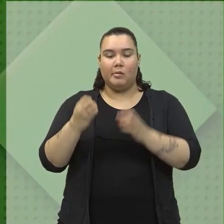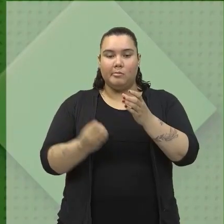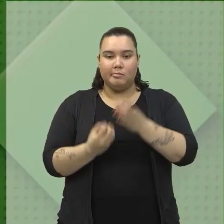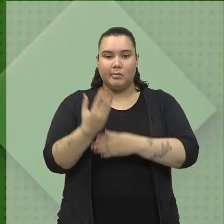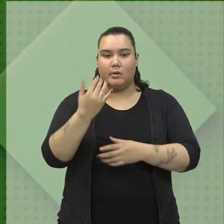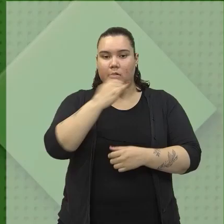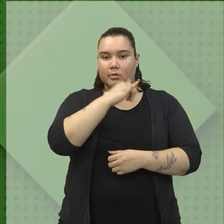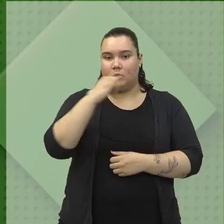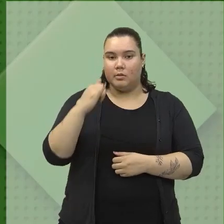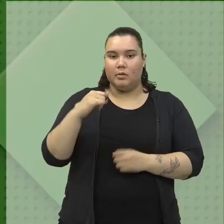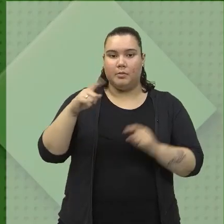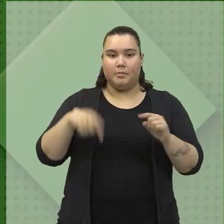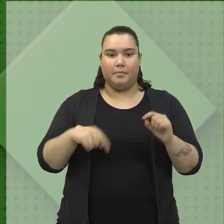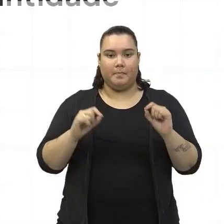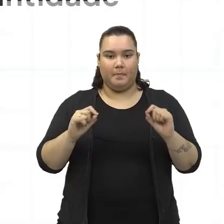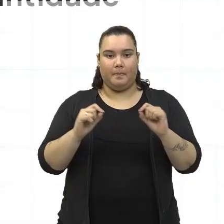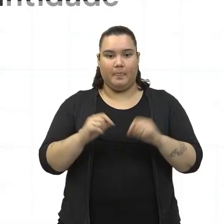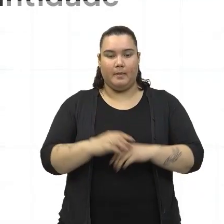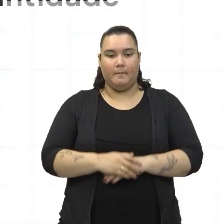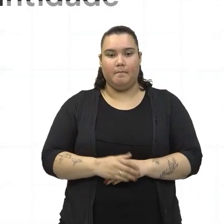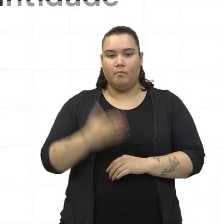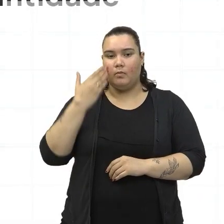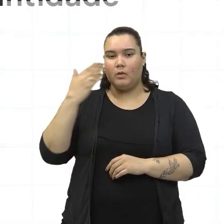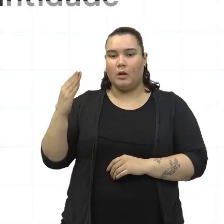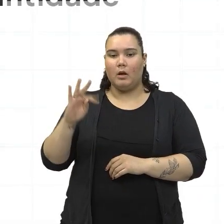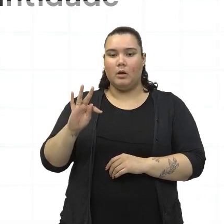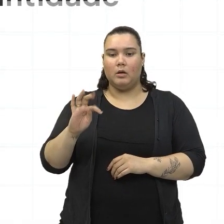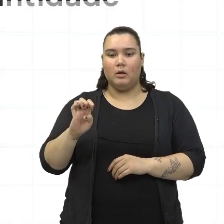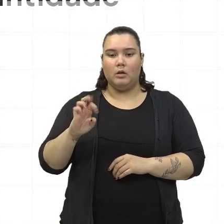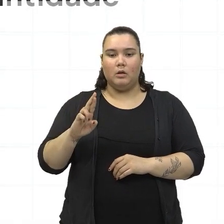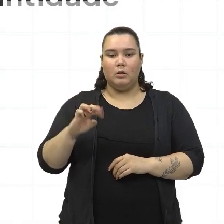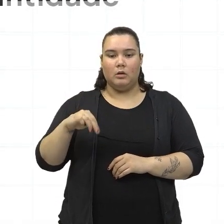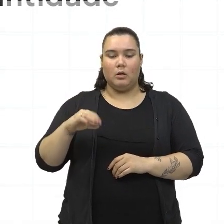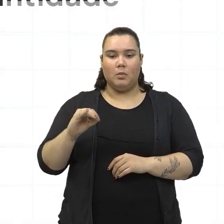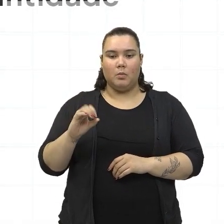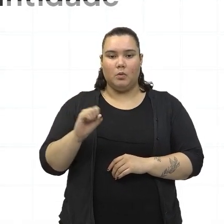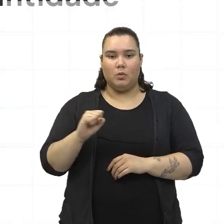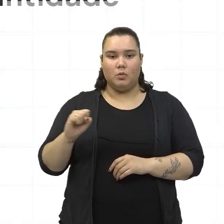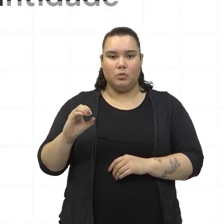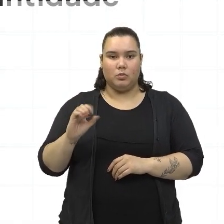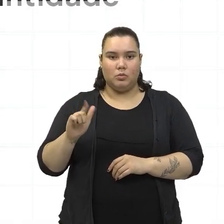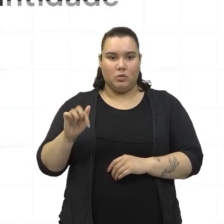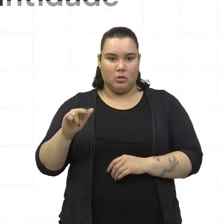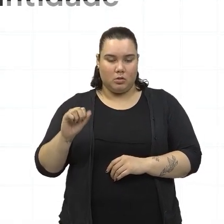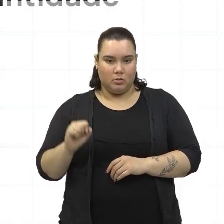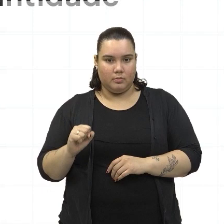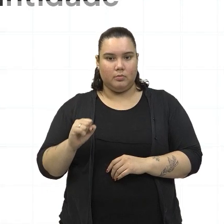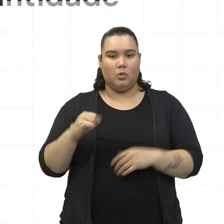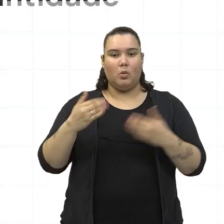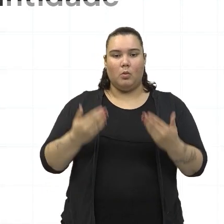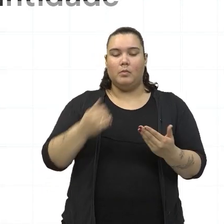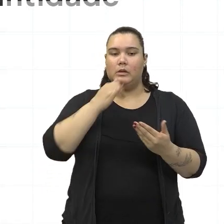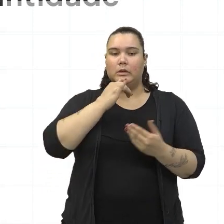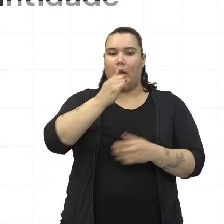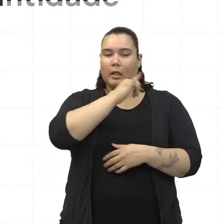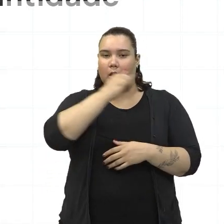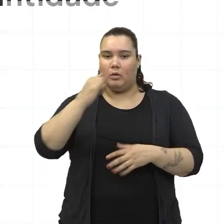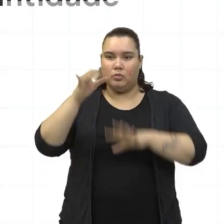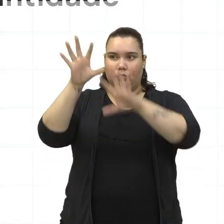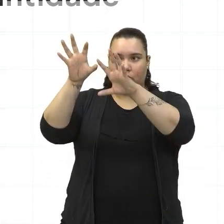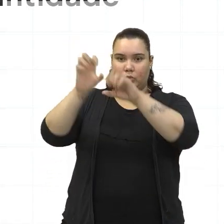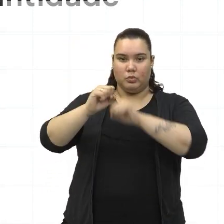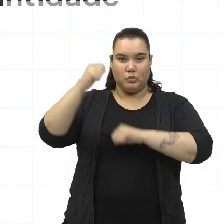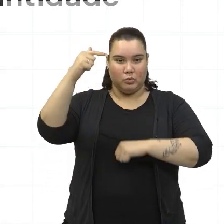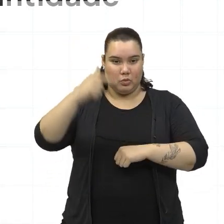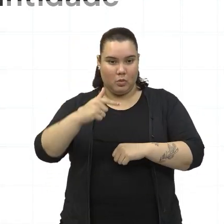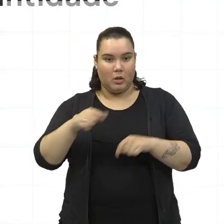geradora de eletricidade, que são as usinas termossolares. Além da captação da energia solar por meio de placas solares,